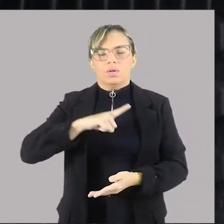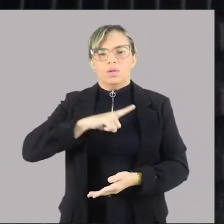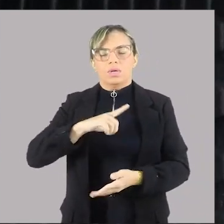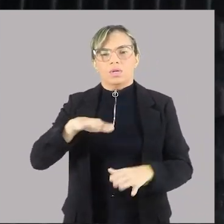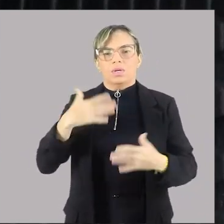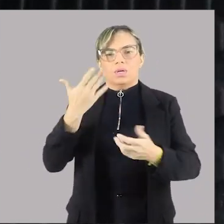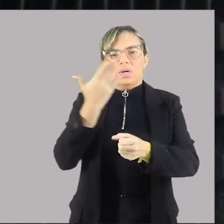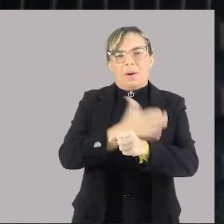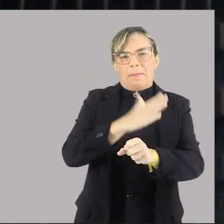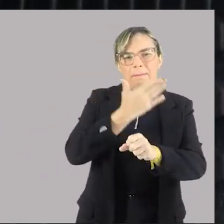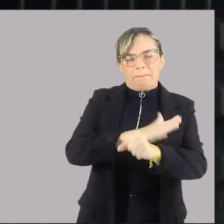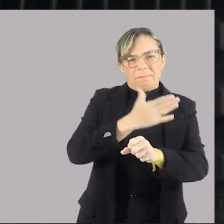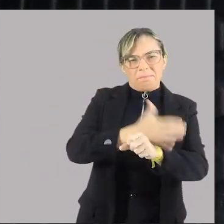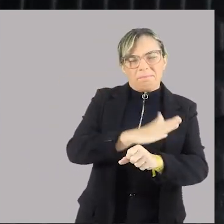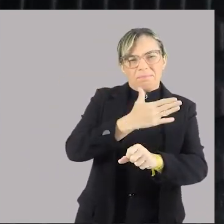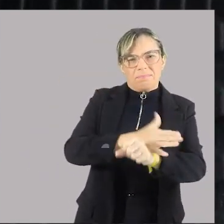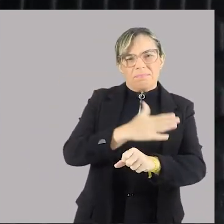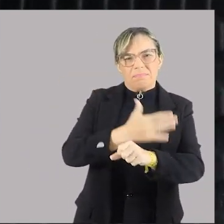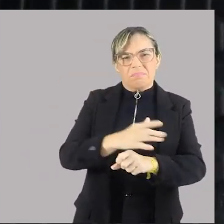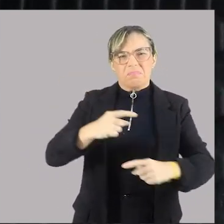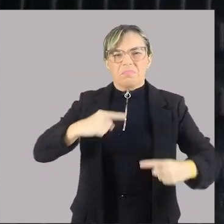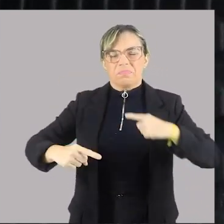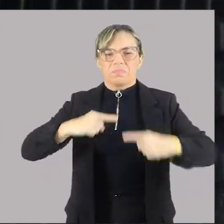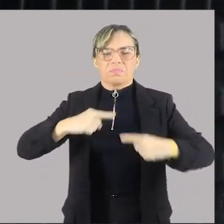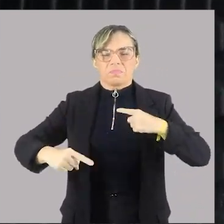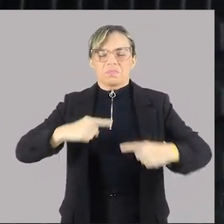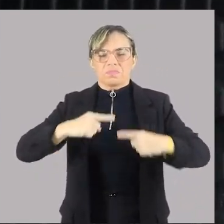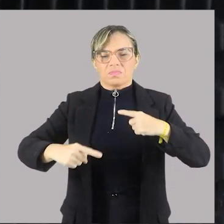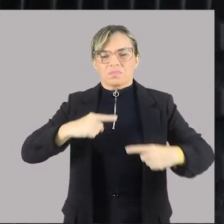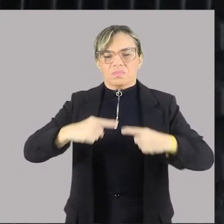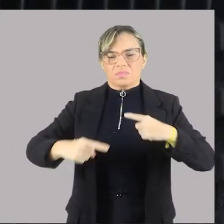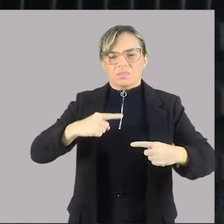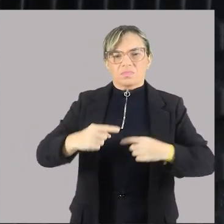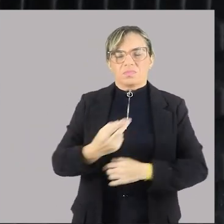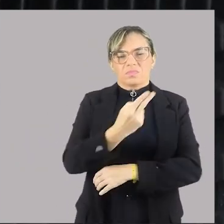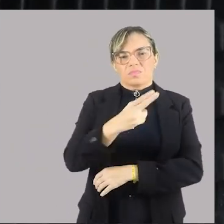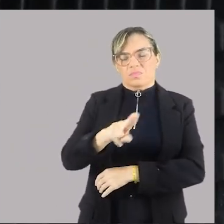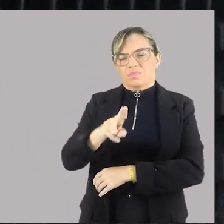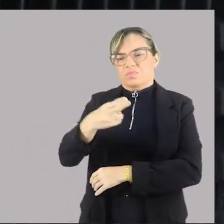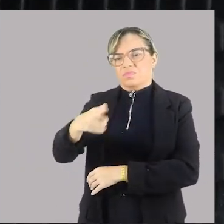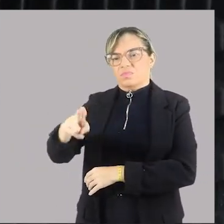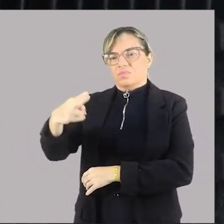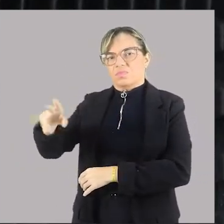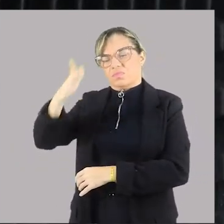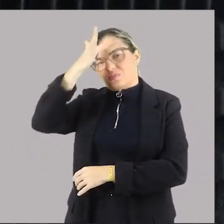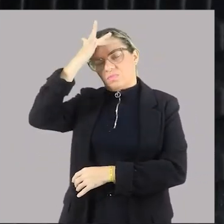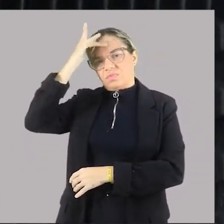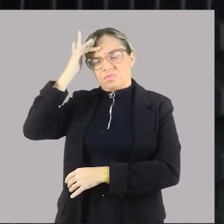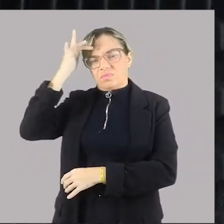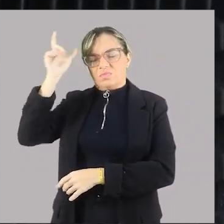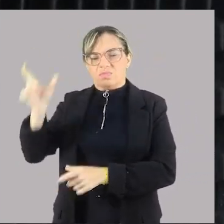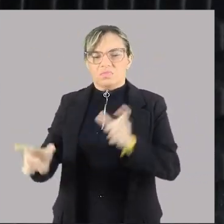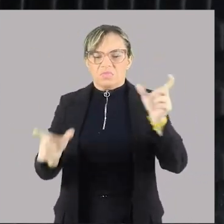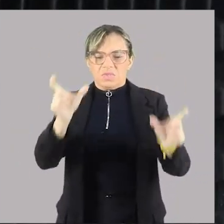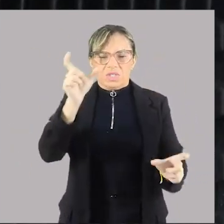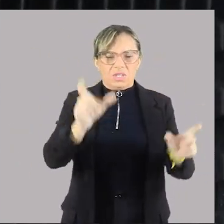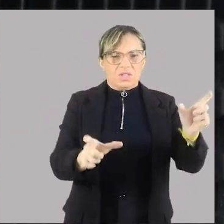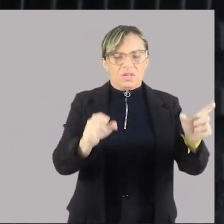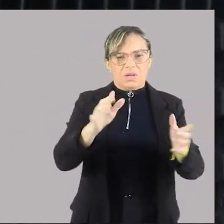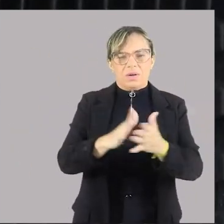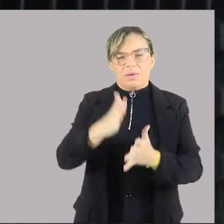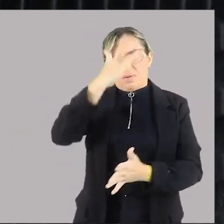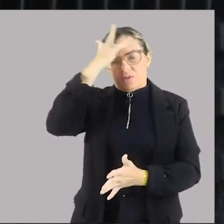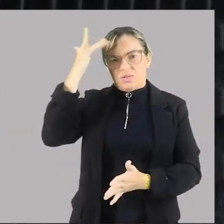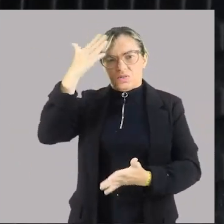essa prática política de nomear interventores federais, homens de sua confiança